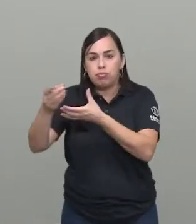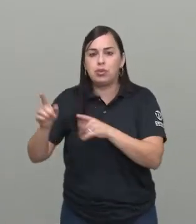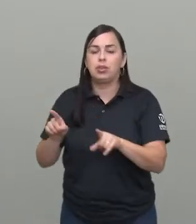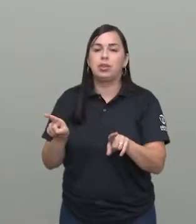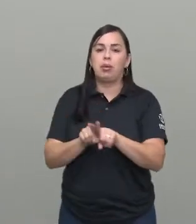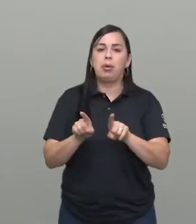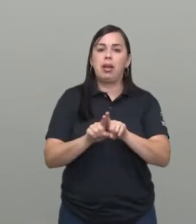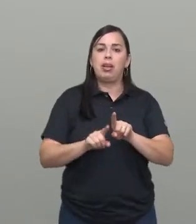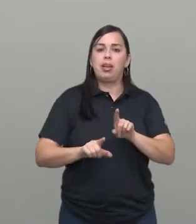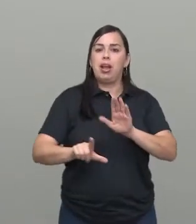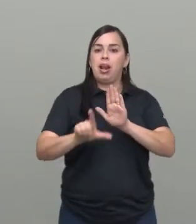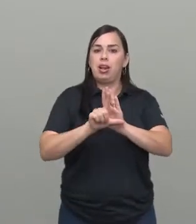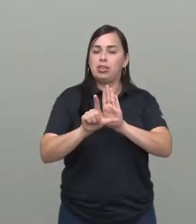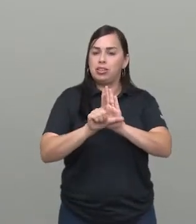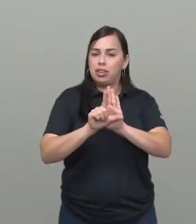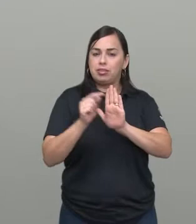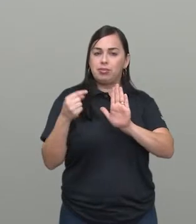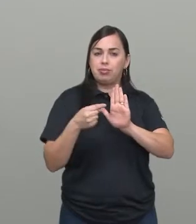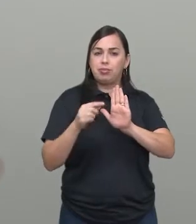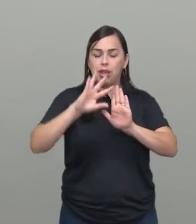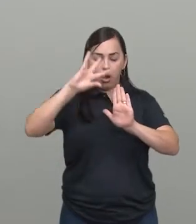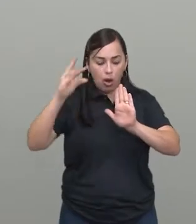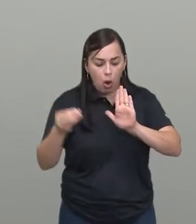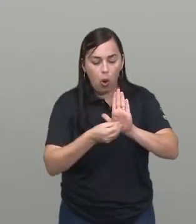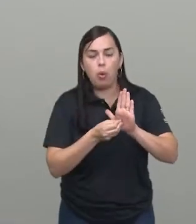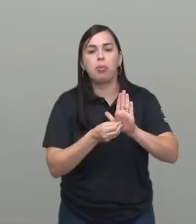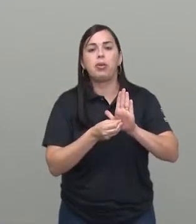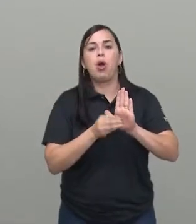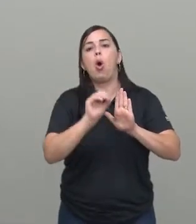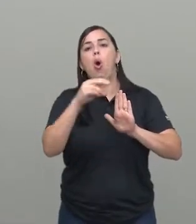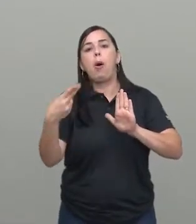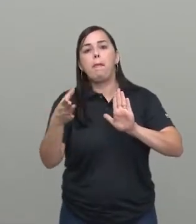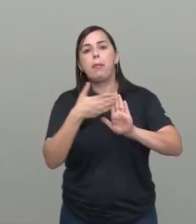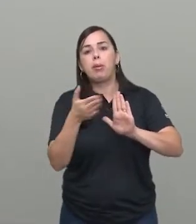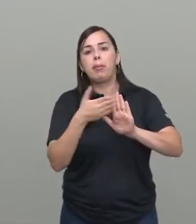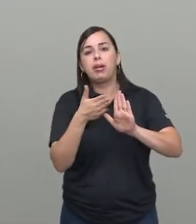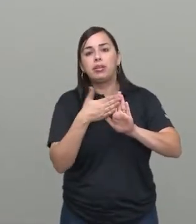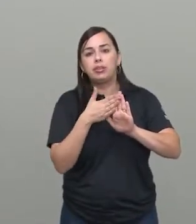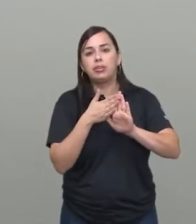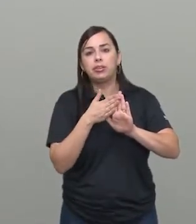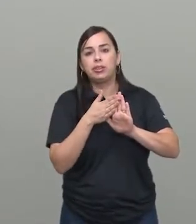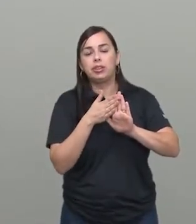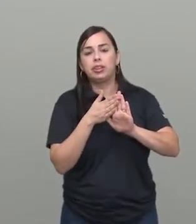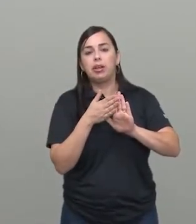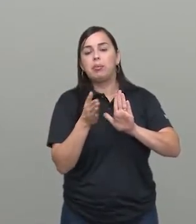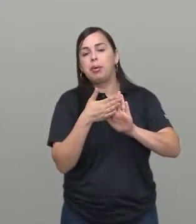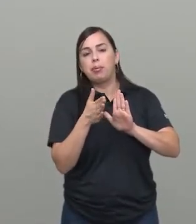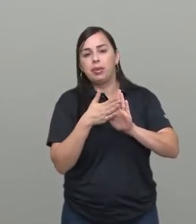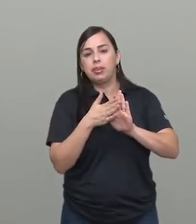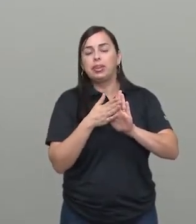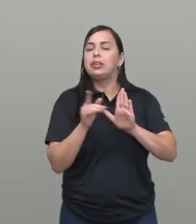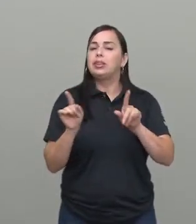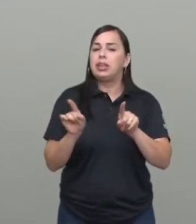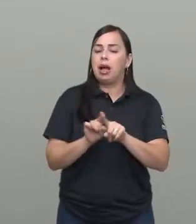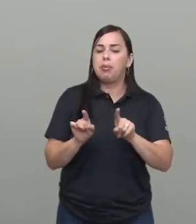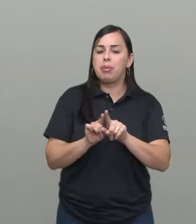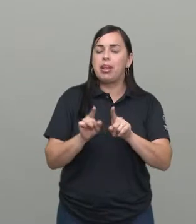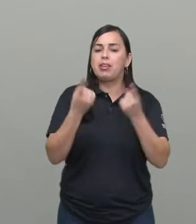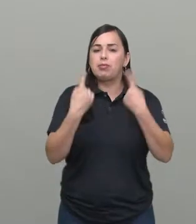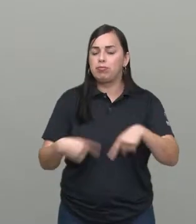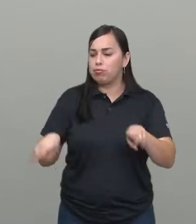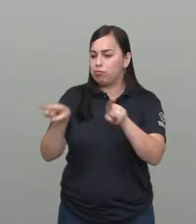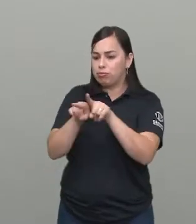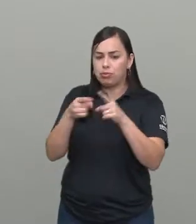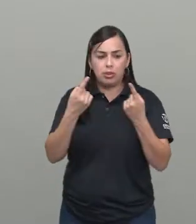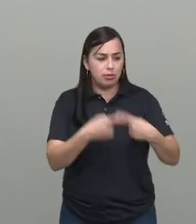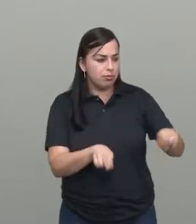a legislação municipal com alguma emenda ou até proposta de lei e também fazer